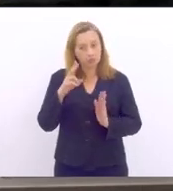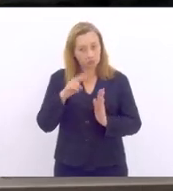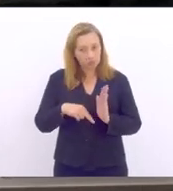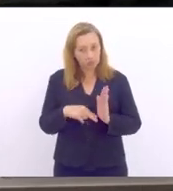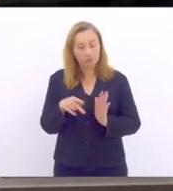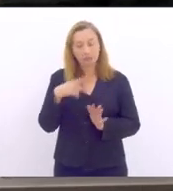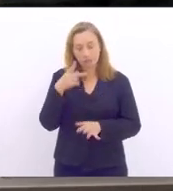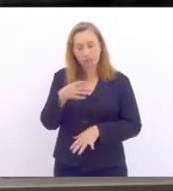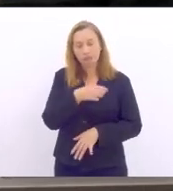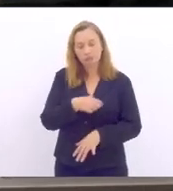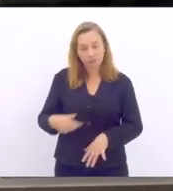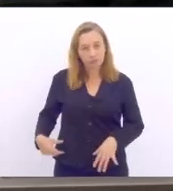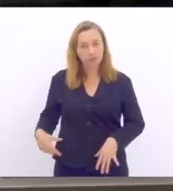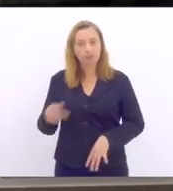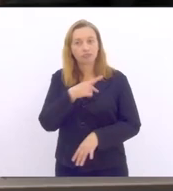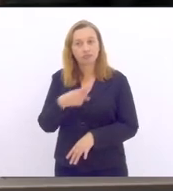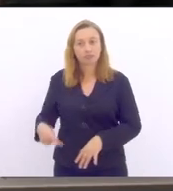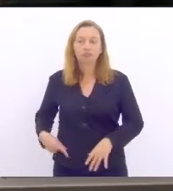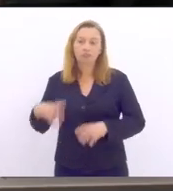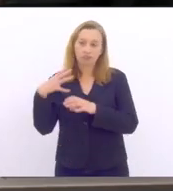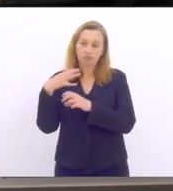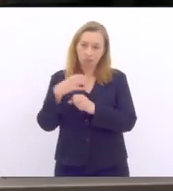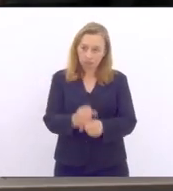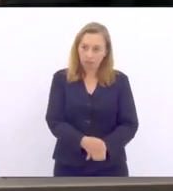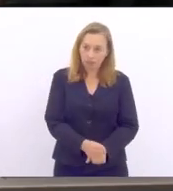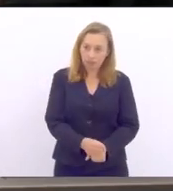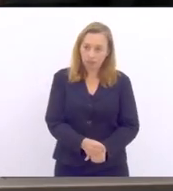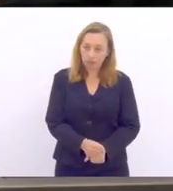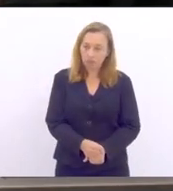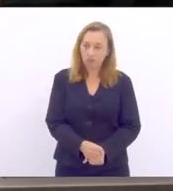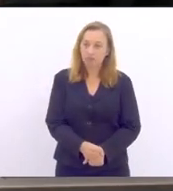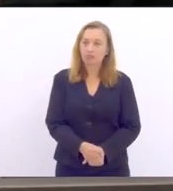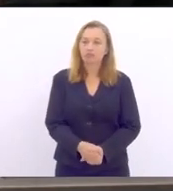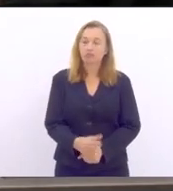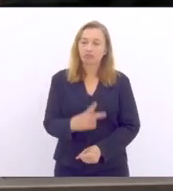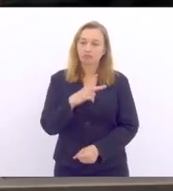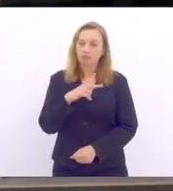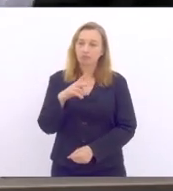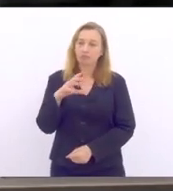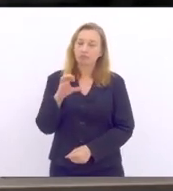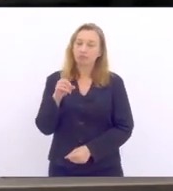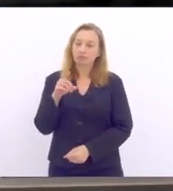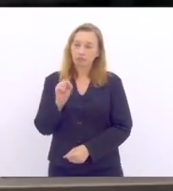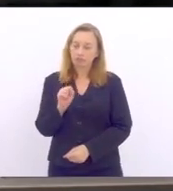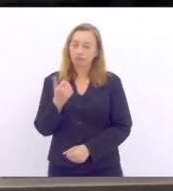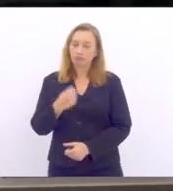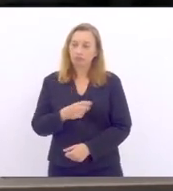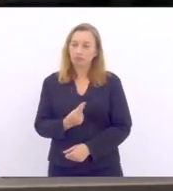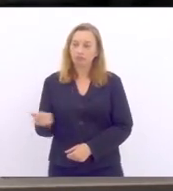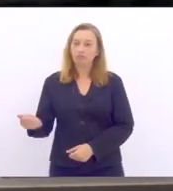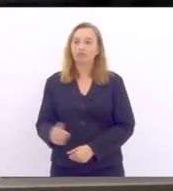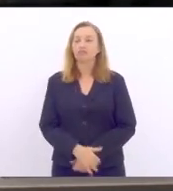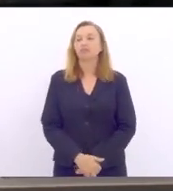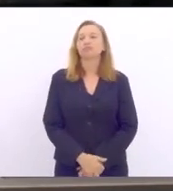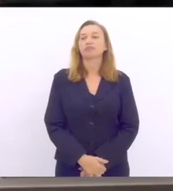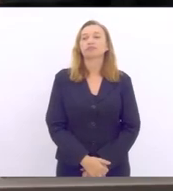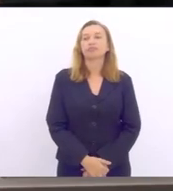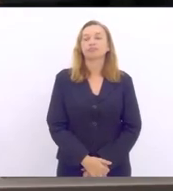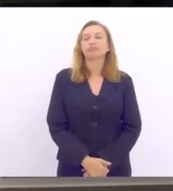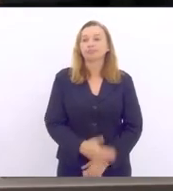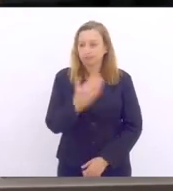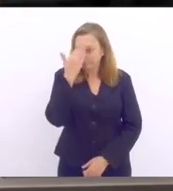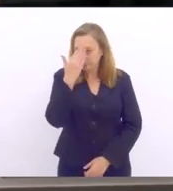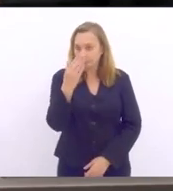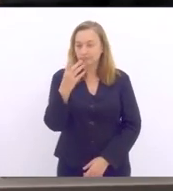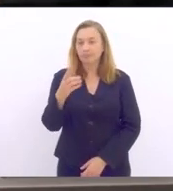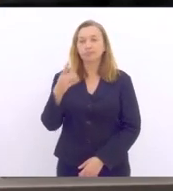posição do Vasco da Gama e o resumo foi feito pelo Carlos Osório, que teve que se ausentar. Muito obrigado,